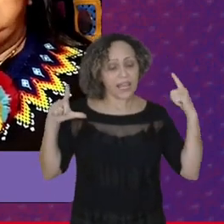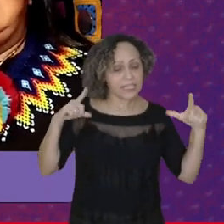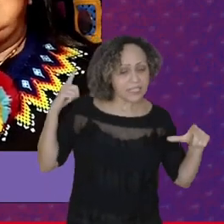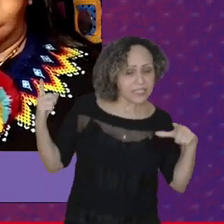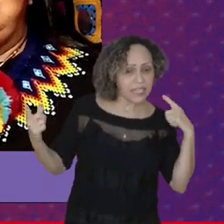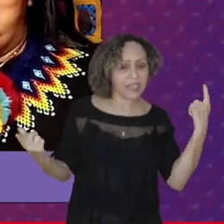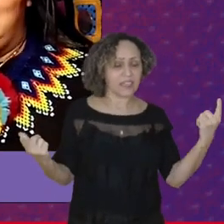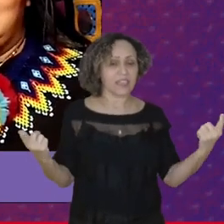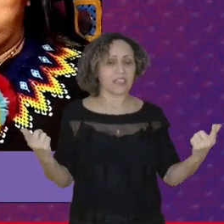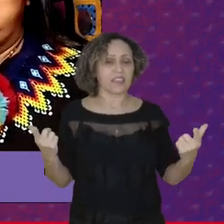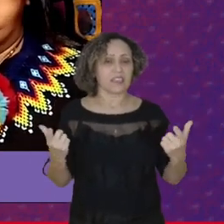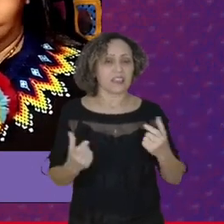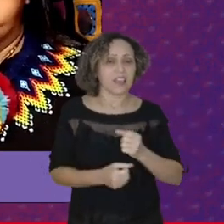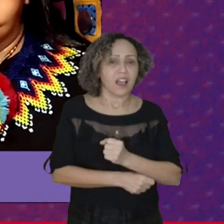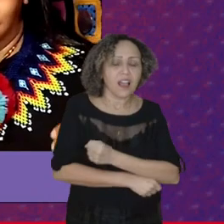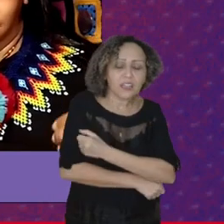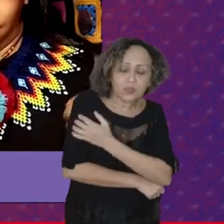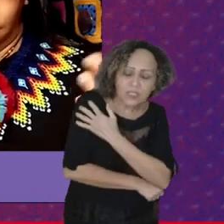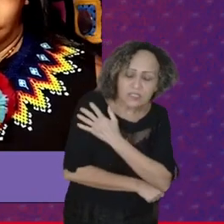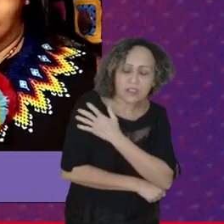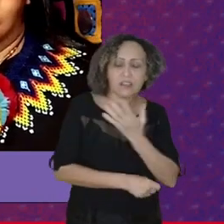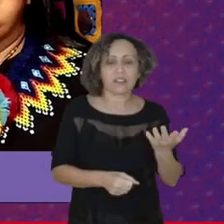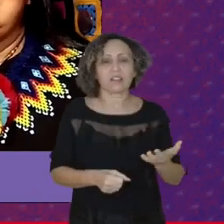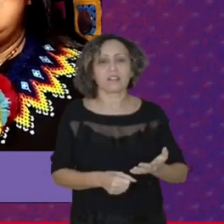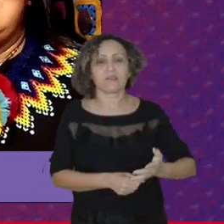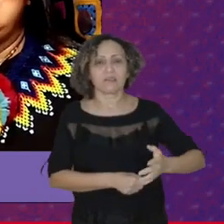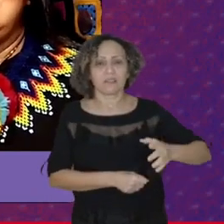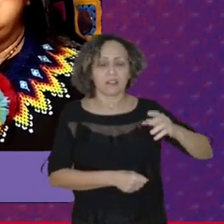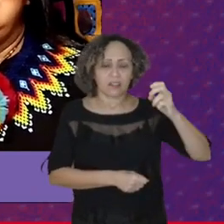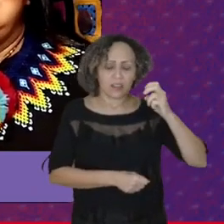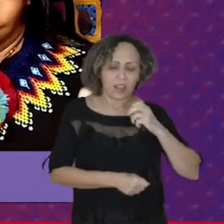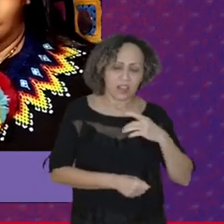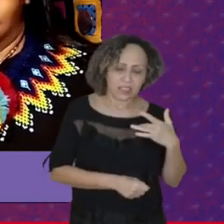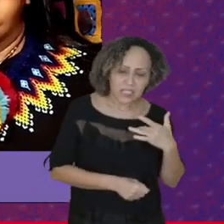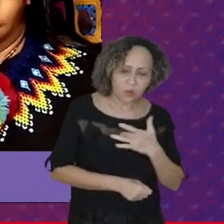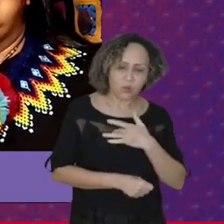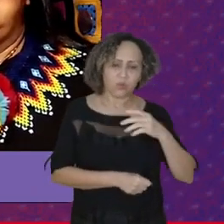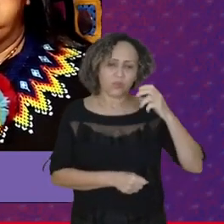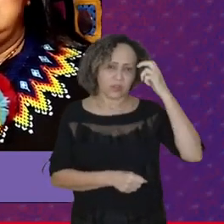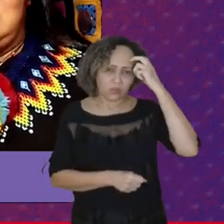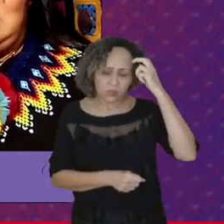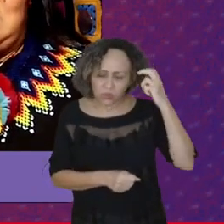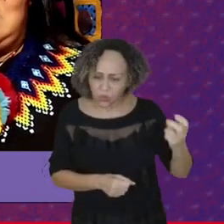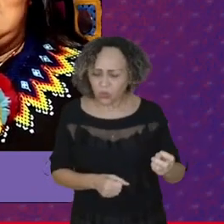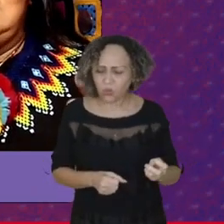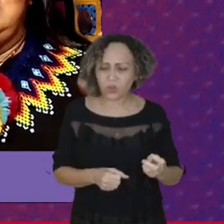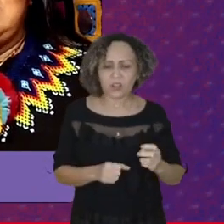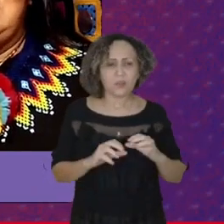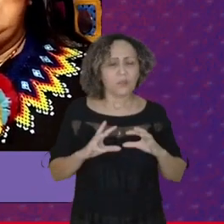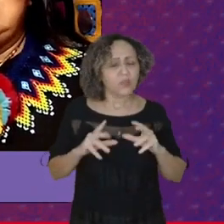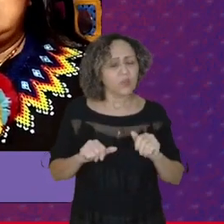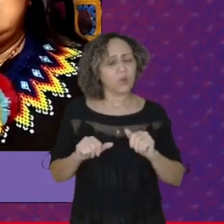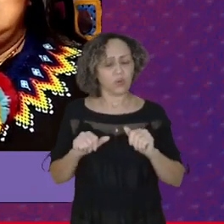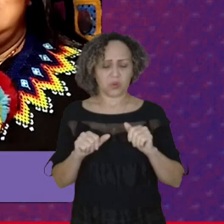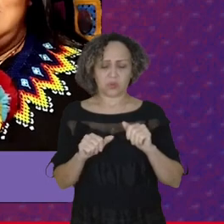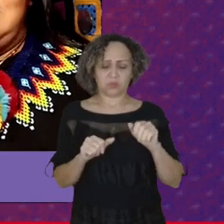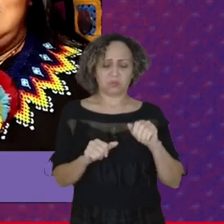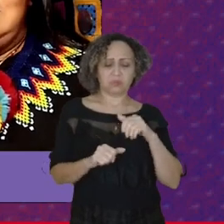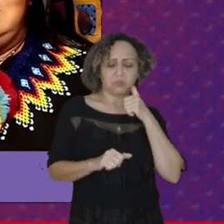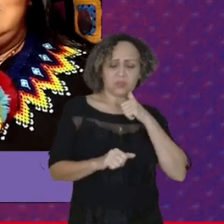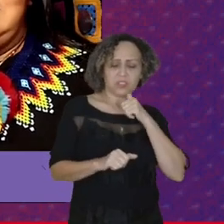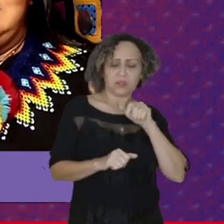pessoas do naipe de Márcia Tiburi e de Chico César e de todos esses grandes